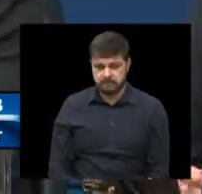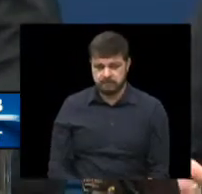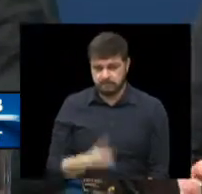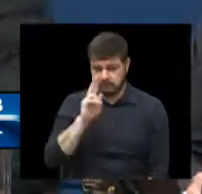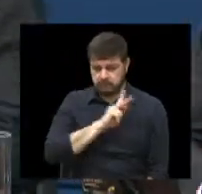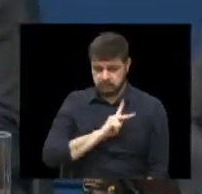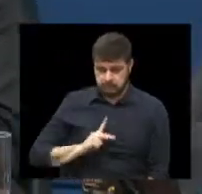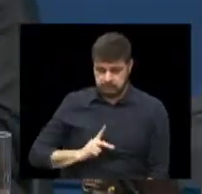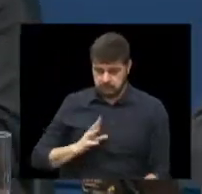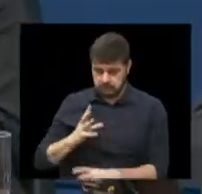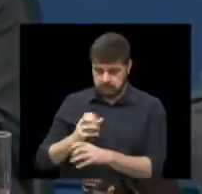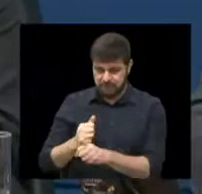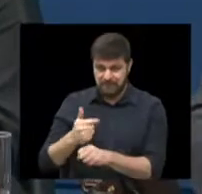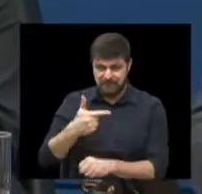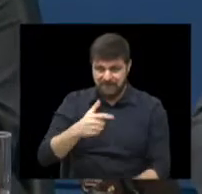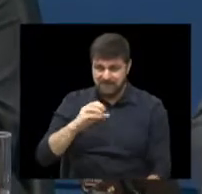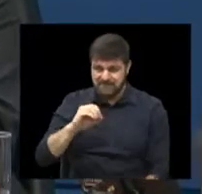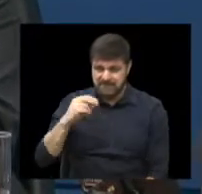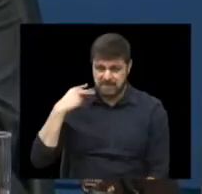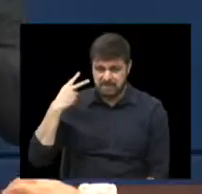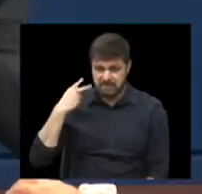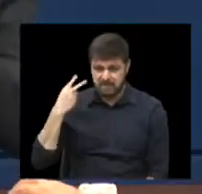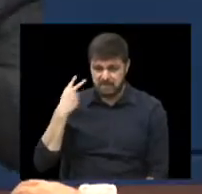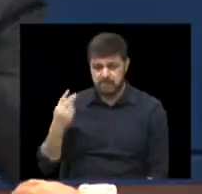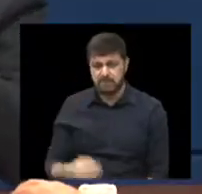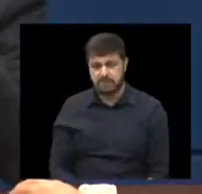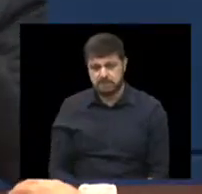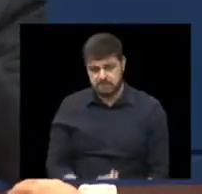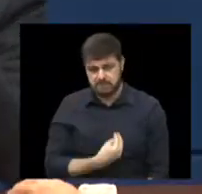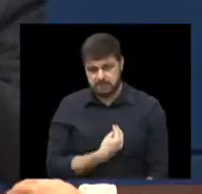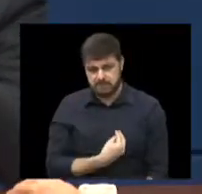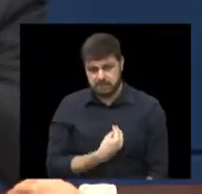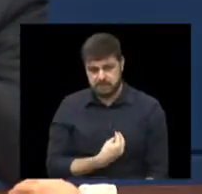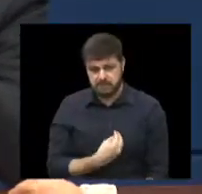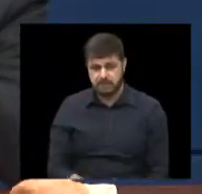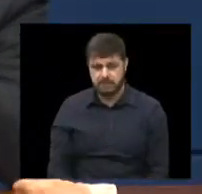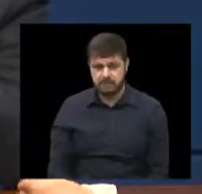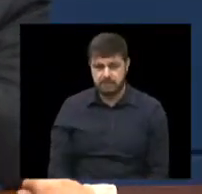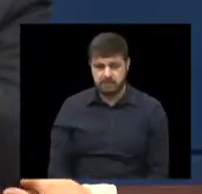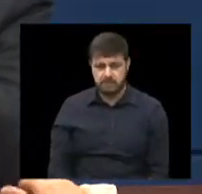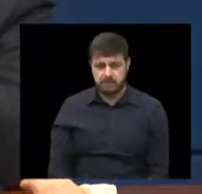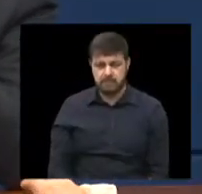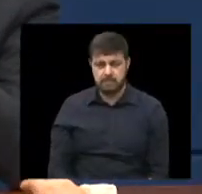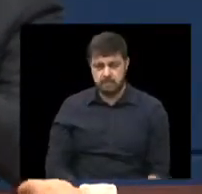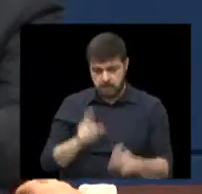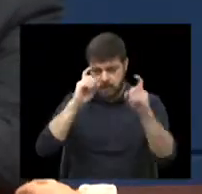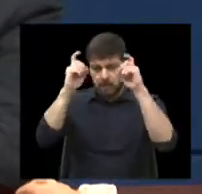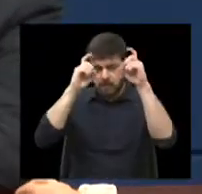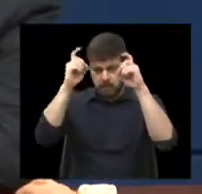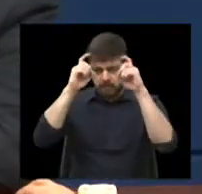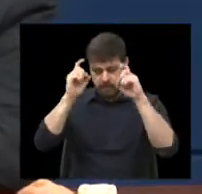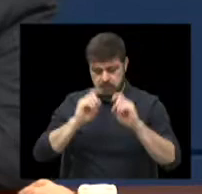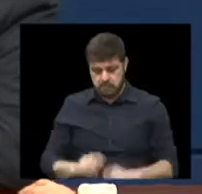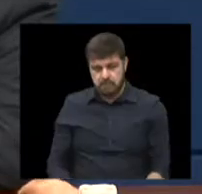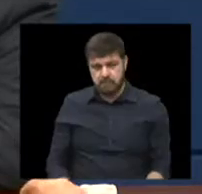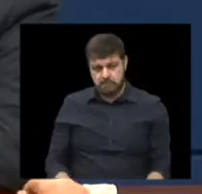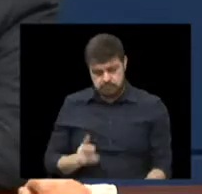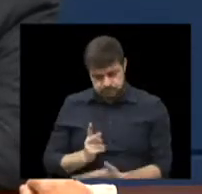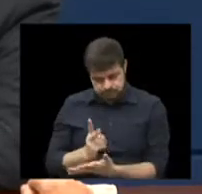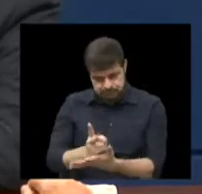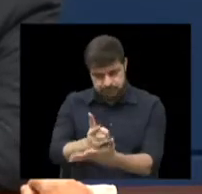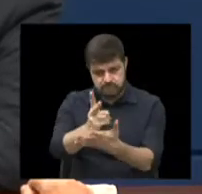Senhor presidente, 20 vereadores presentes no plenário. 20. Com 20 vereadores presentes, a qual está